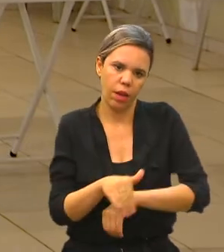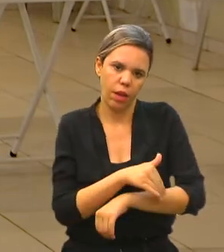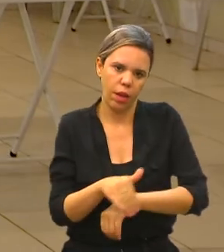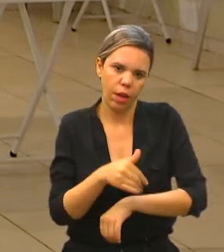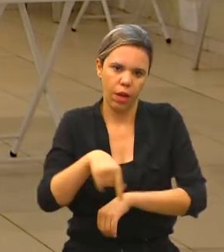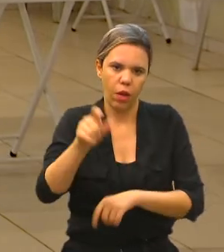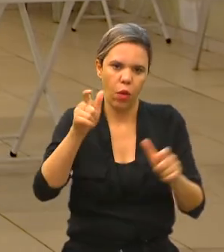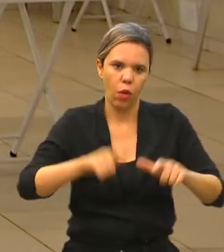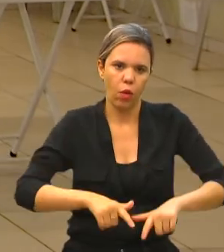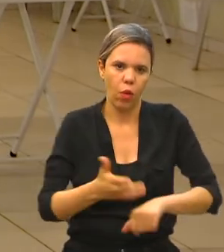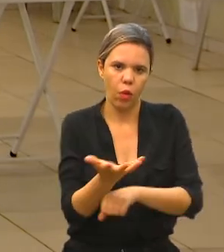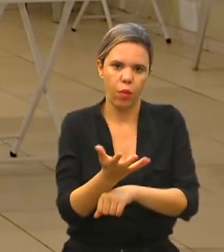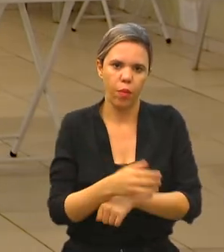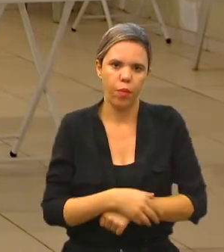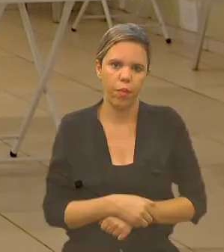na rua né ir até onde o usuário está